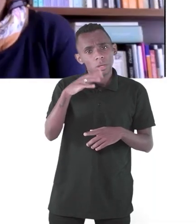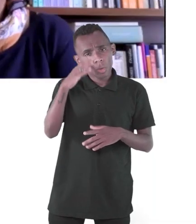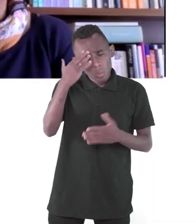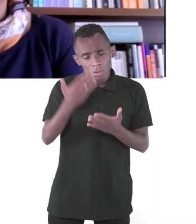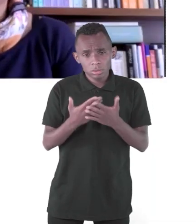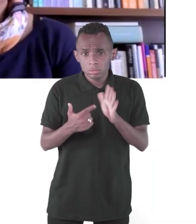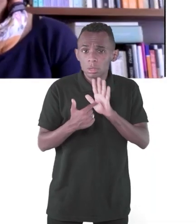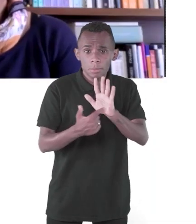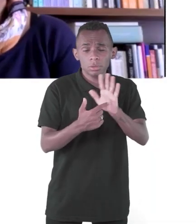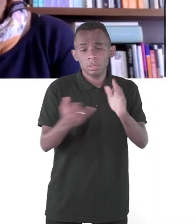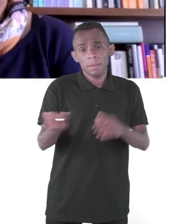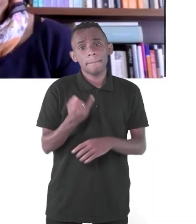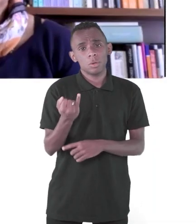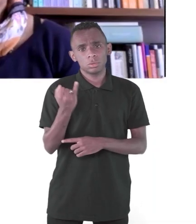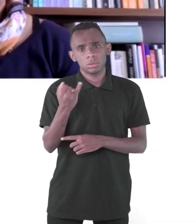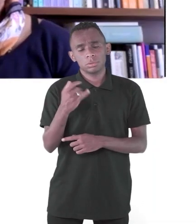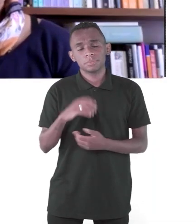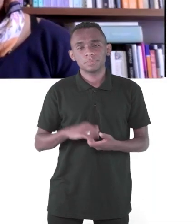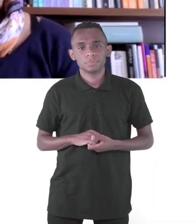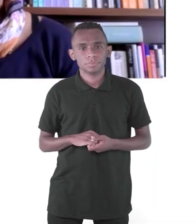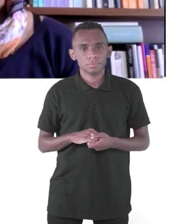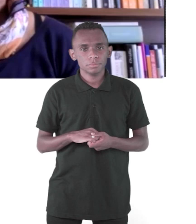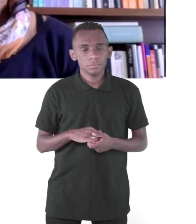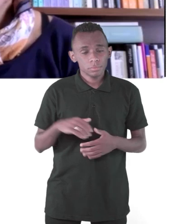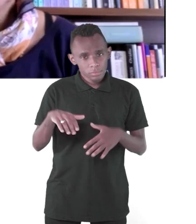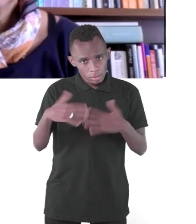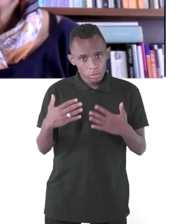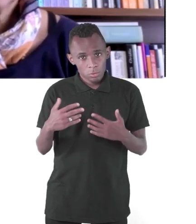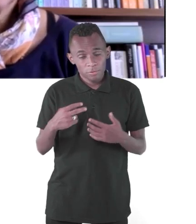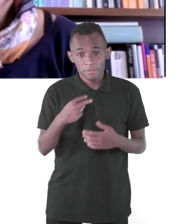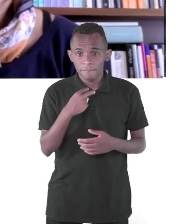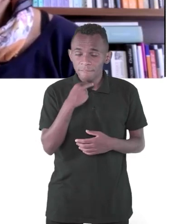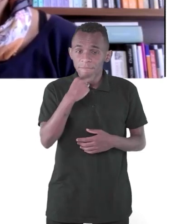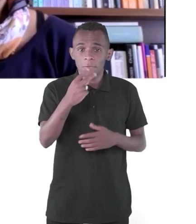Acho que é o mínimo. O mínimo. Nesse campo, o